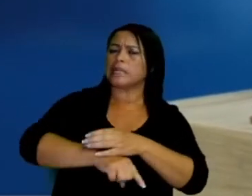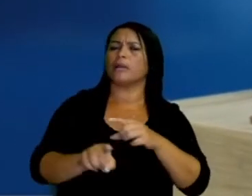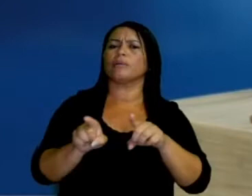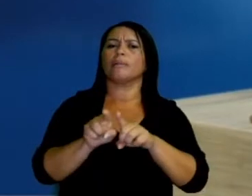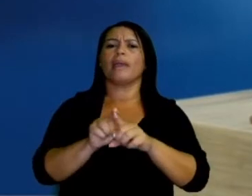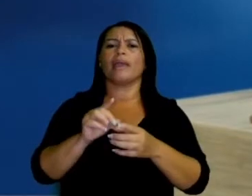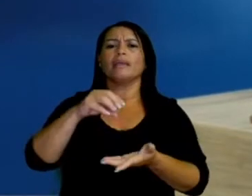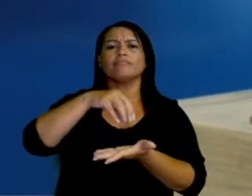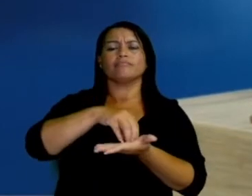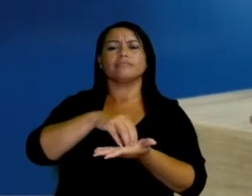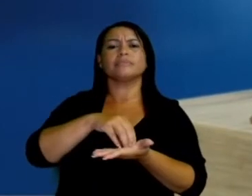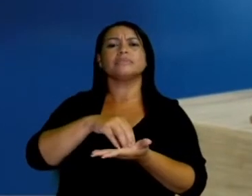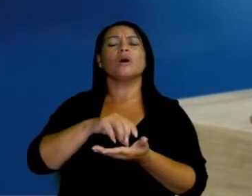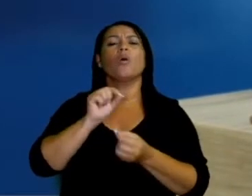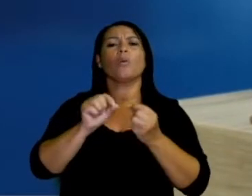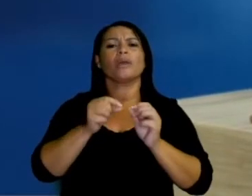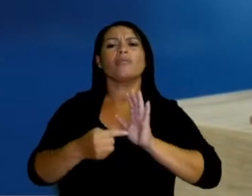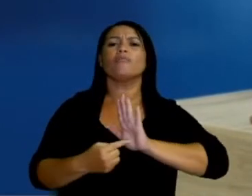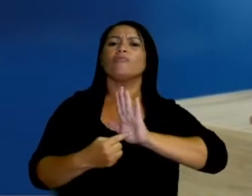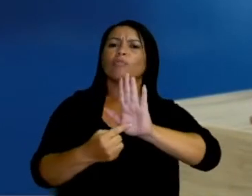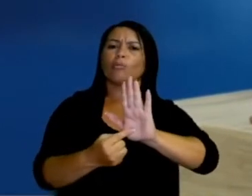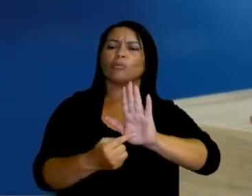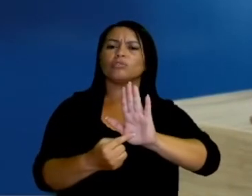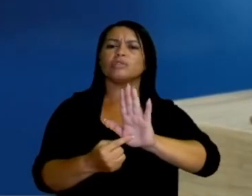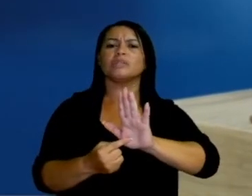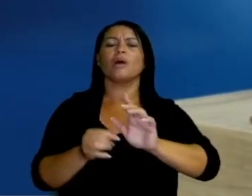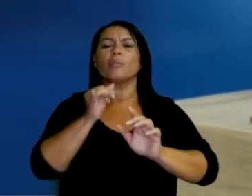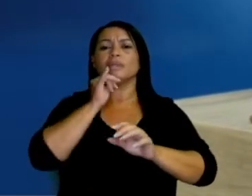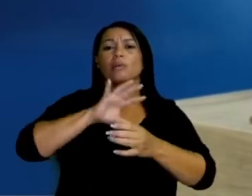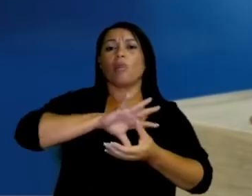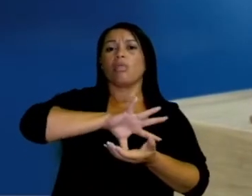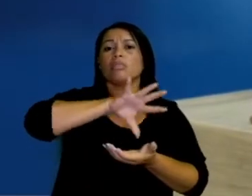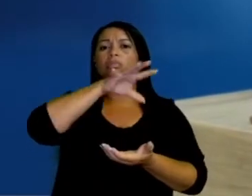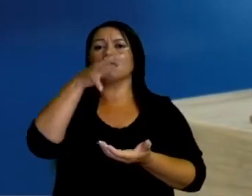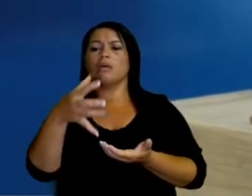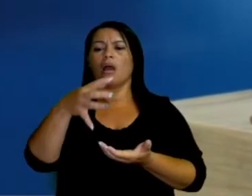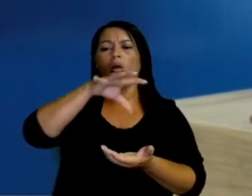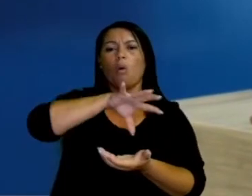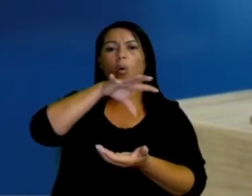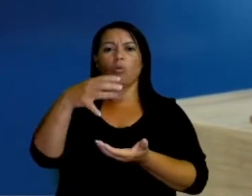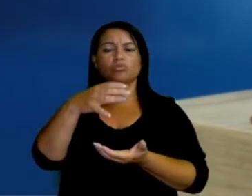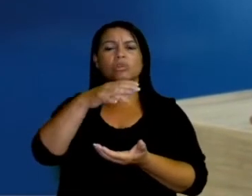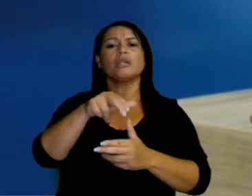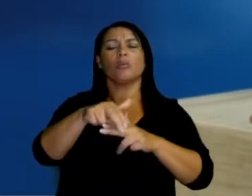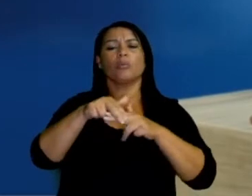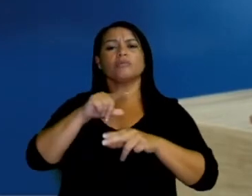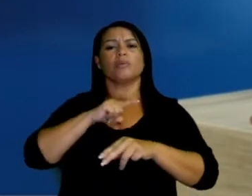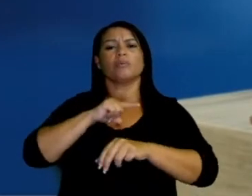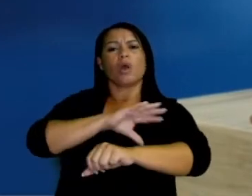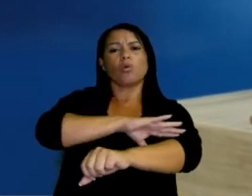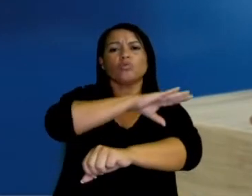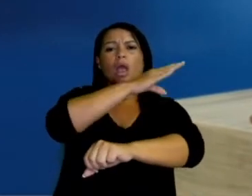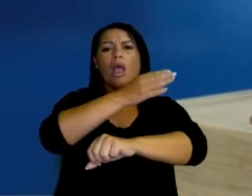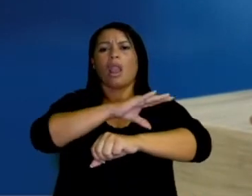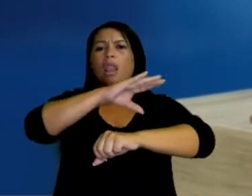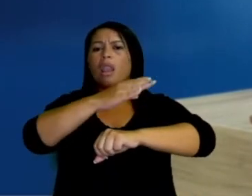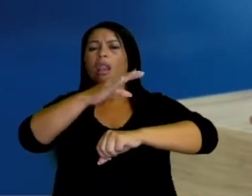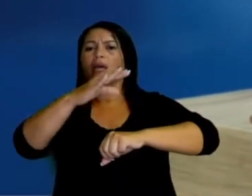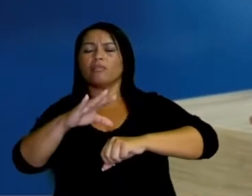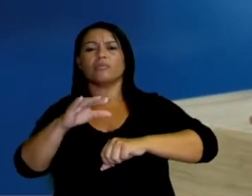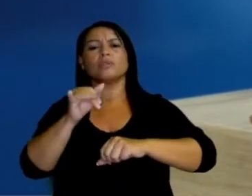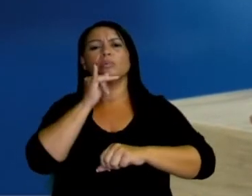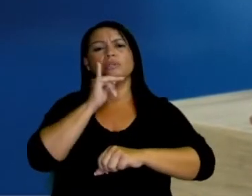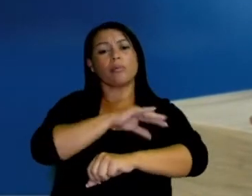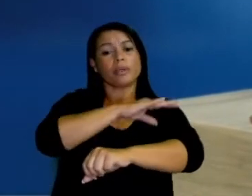manto, vão ser expressados na crosta. E assim você tem o relevo sendo formado, sendo originado. A partir do momento que o